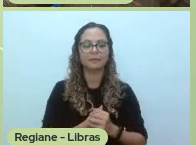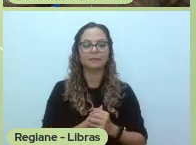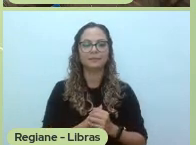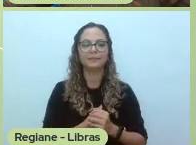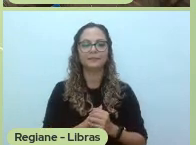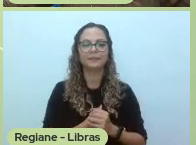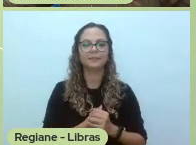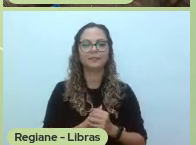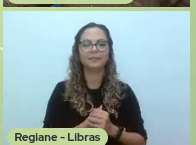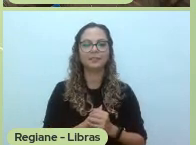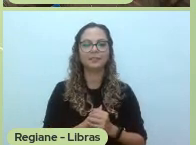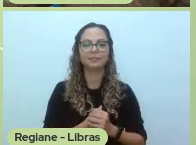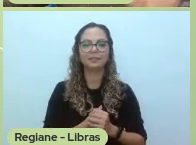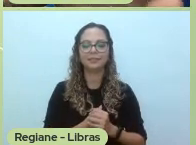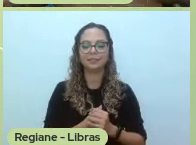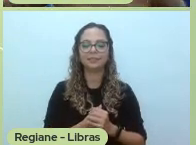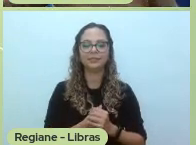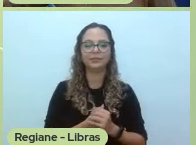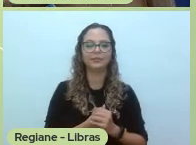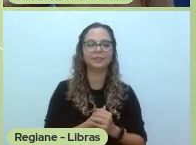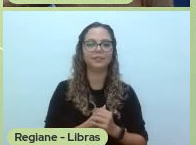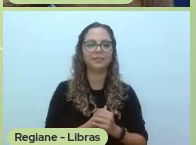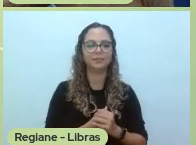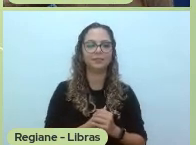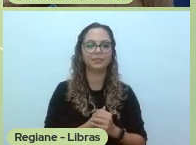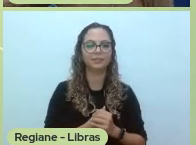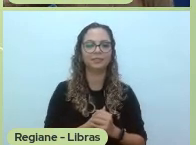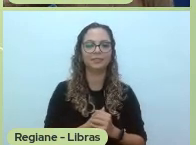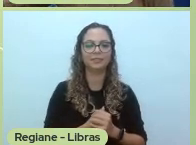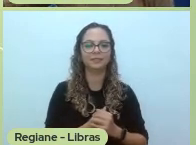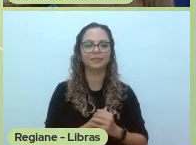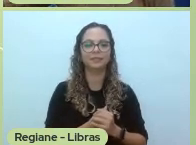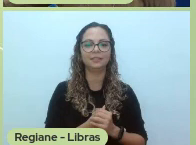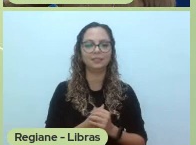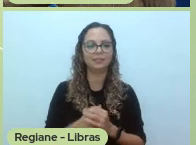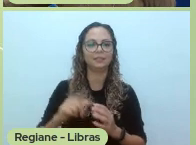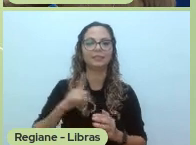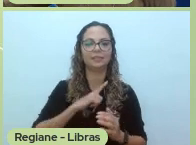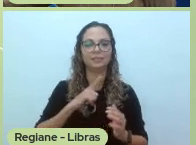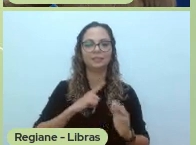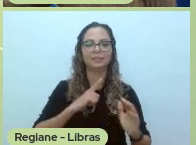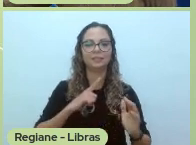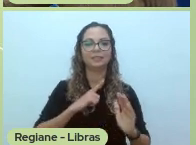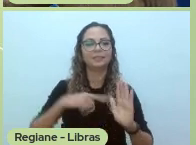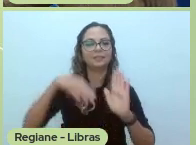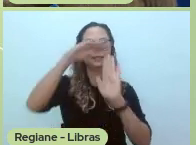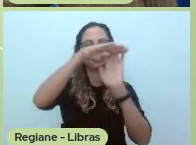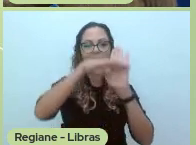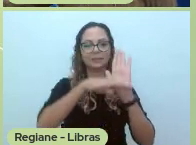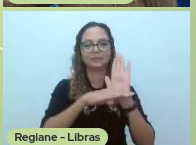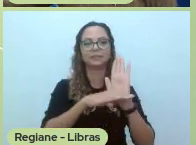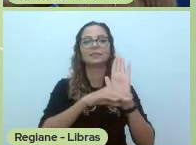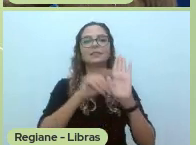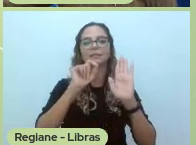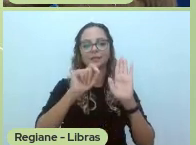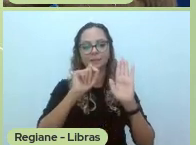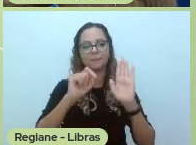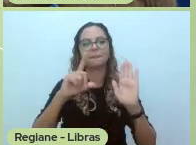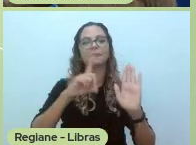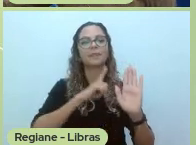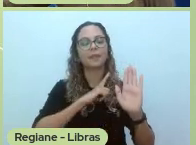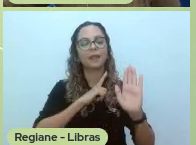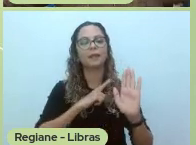que existem programas. E eu vou trazer aqui alguns exemplos, ou exemplos que eu conheço, ou exemplos de coisas que eu